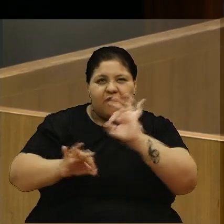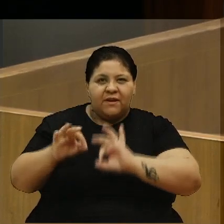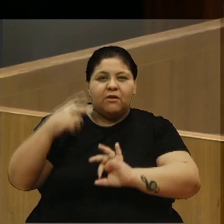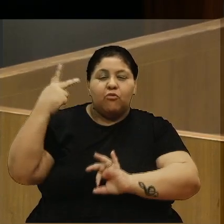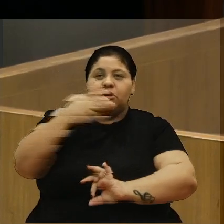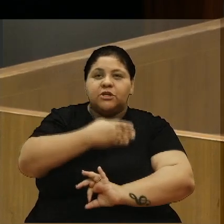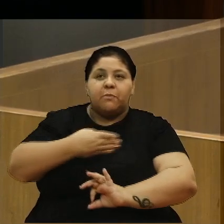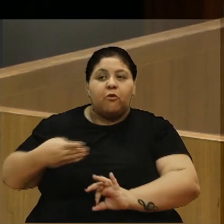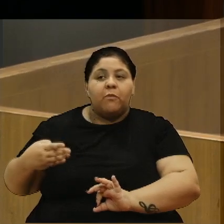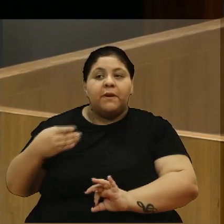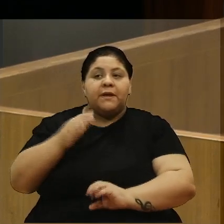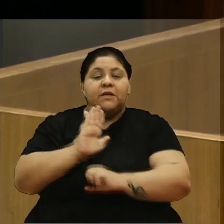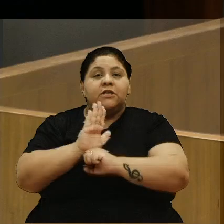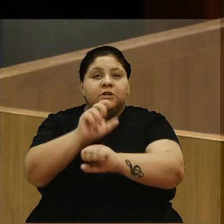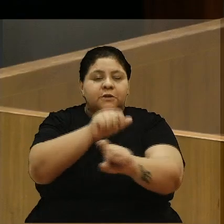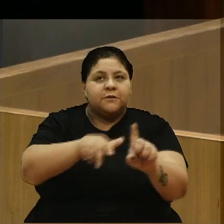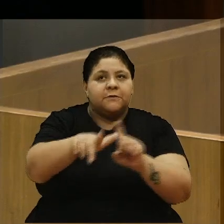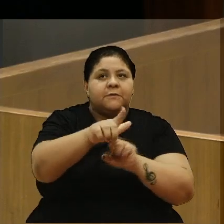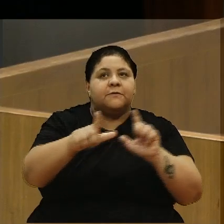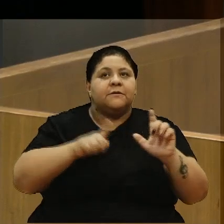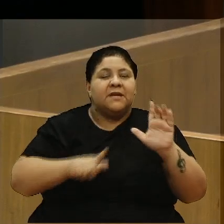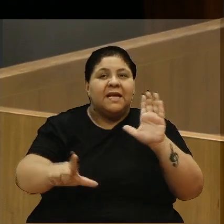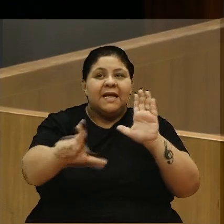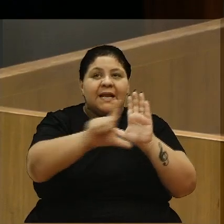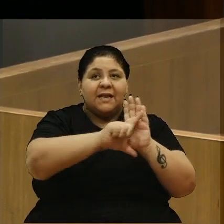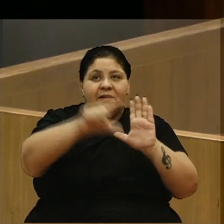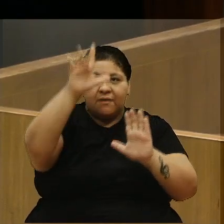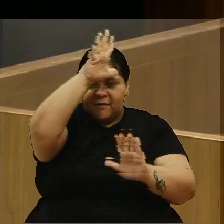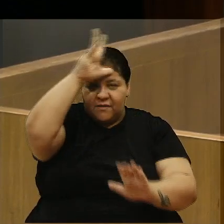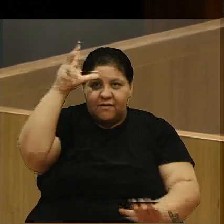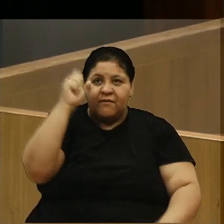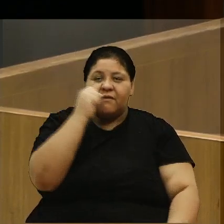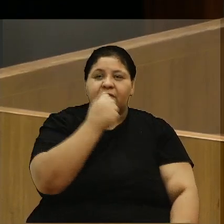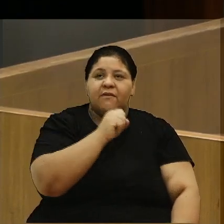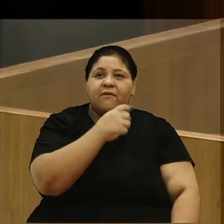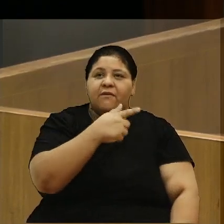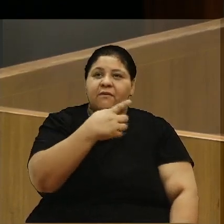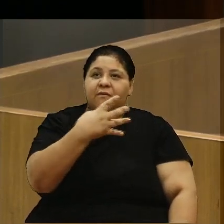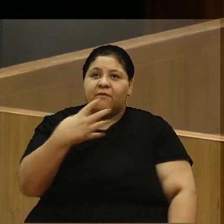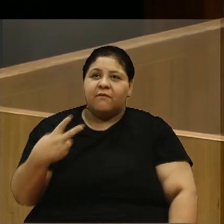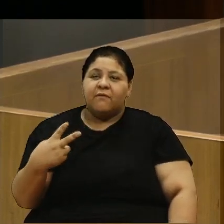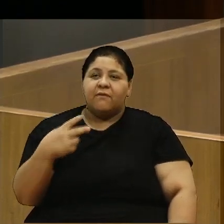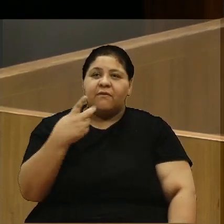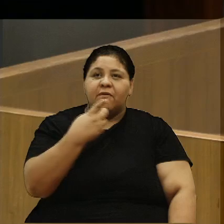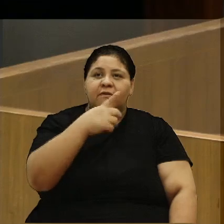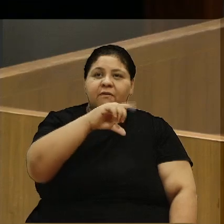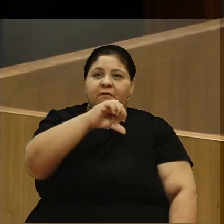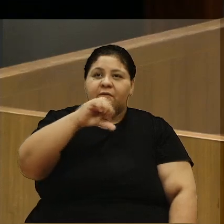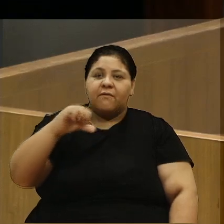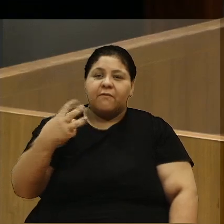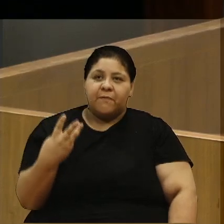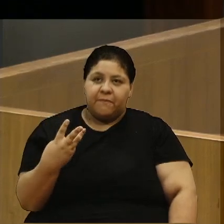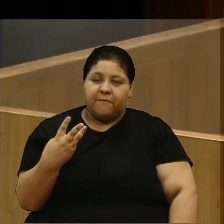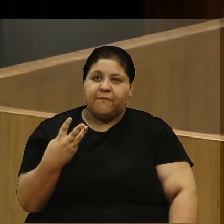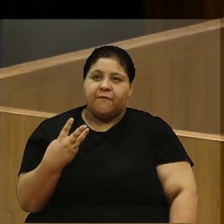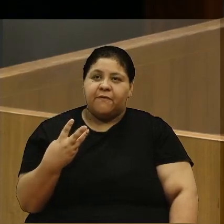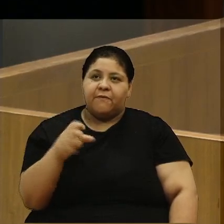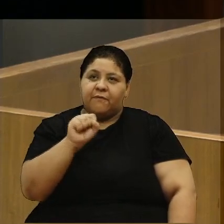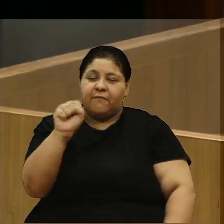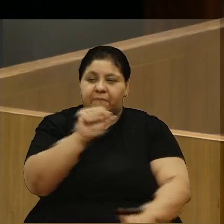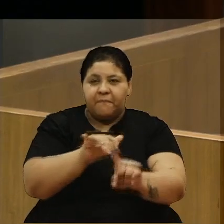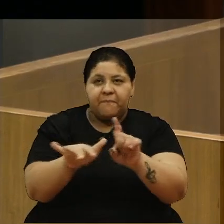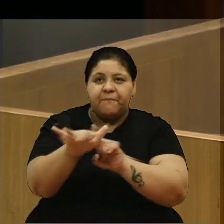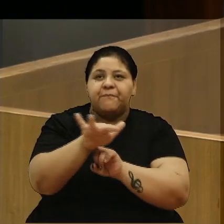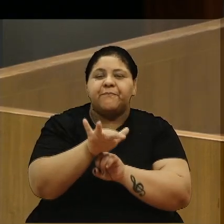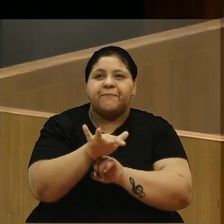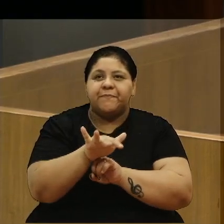social. Nós temos a Lei Orgânica da Assistência Social, que é a Lei 8.742, de 1993. A assistência